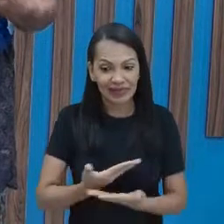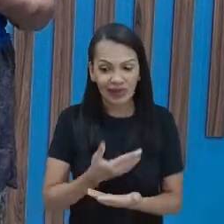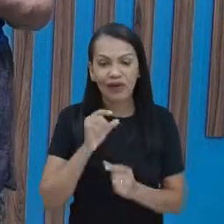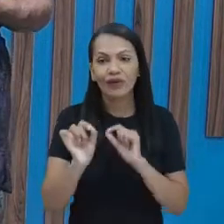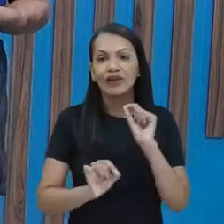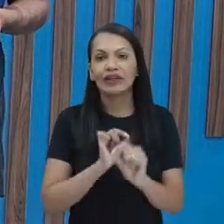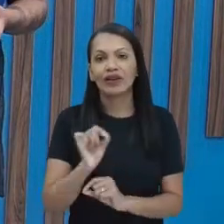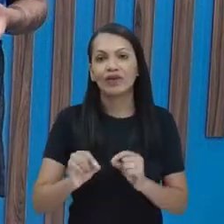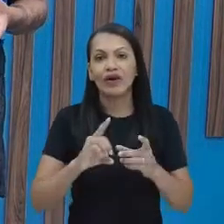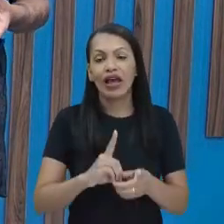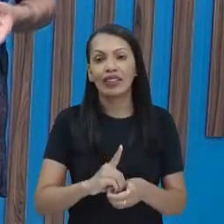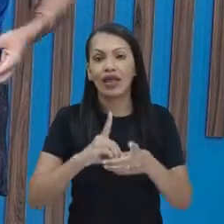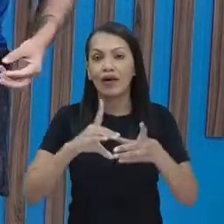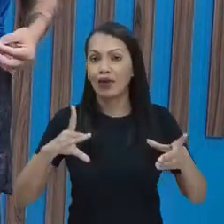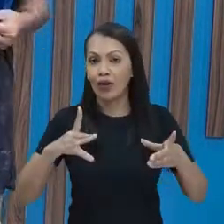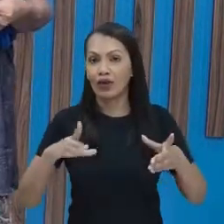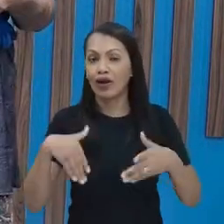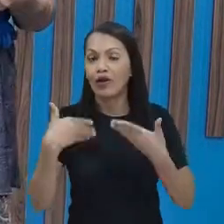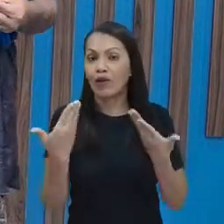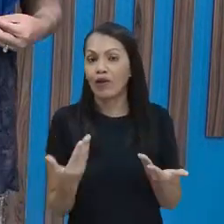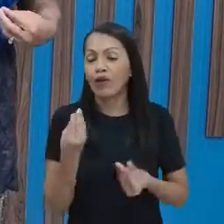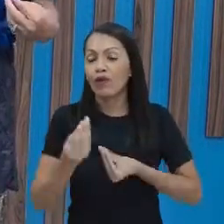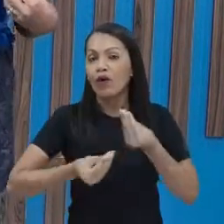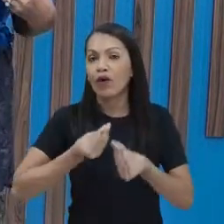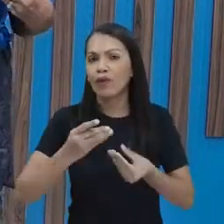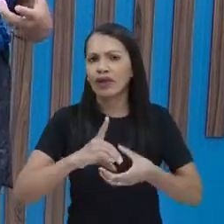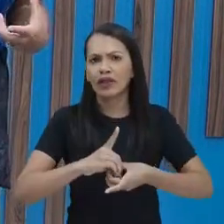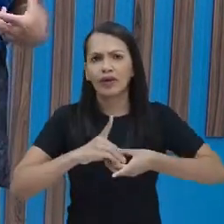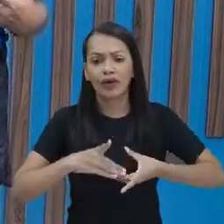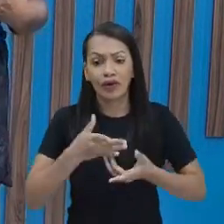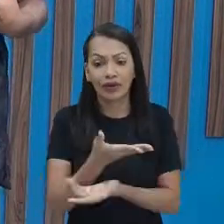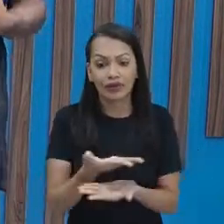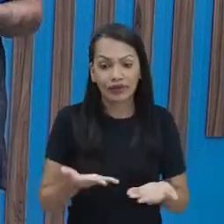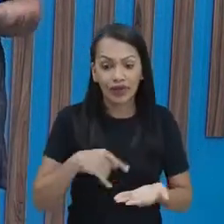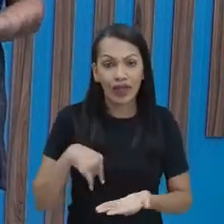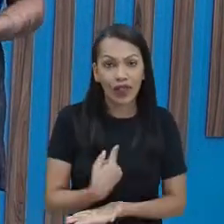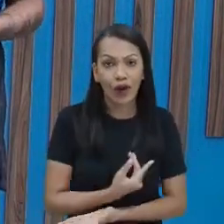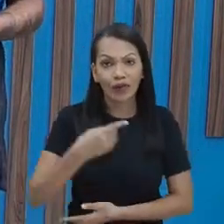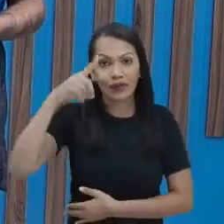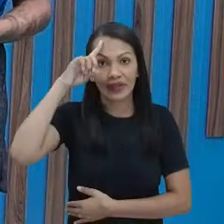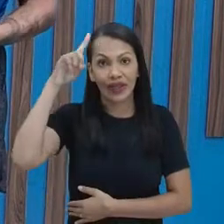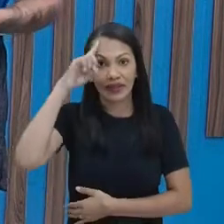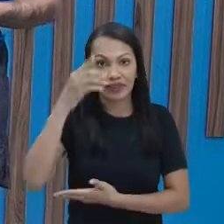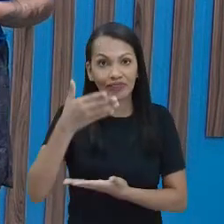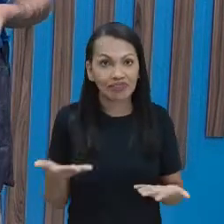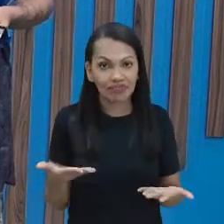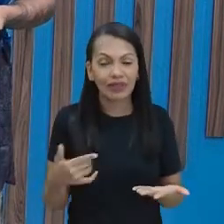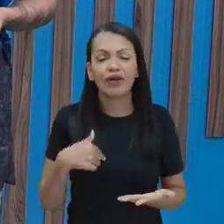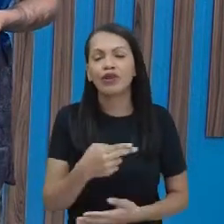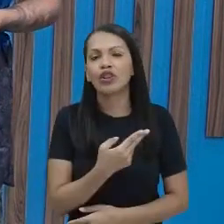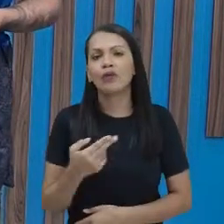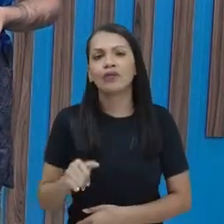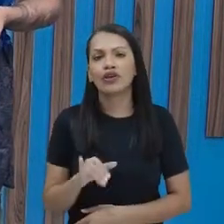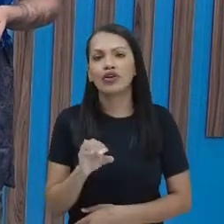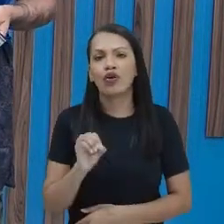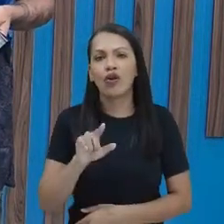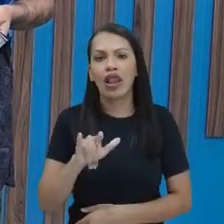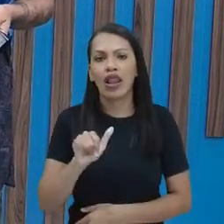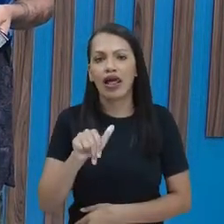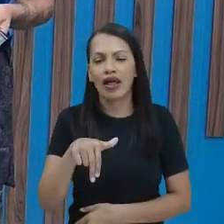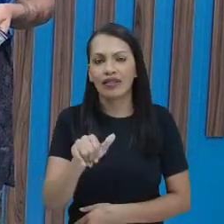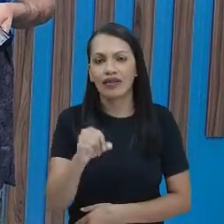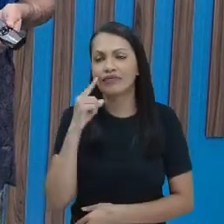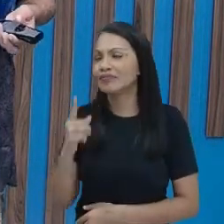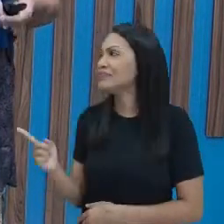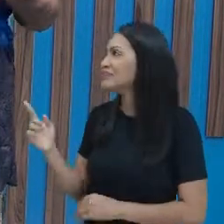a democracia. E como essa democracia ela está presente em nosso dia a dia. O meu nome é Yolanda, esse é o meu